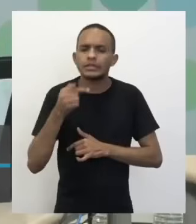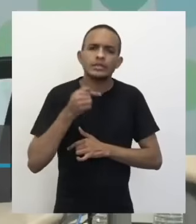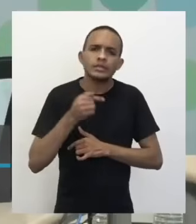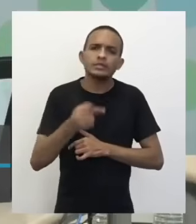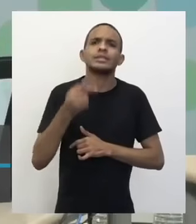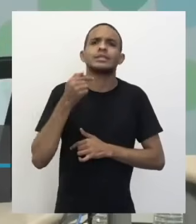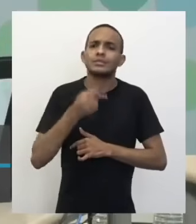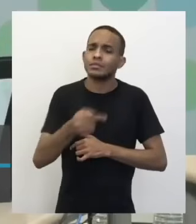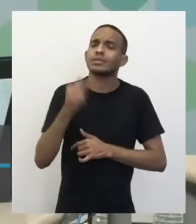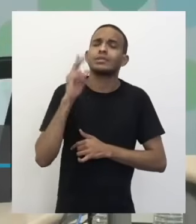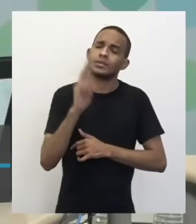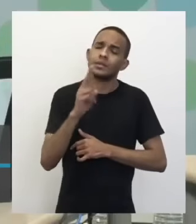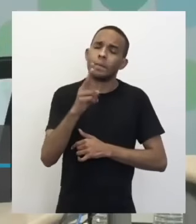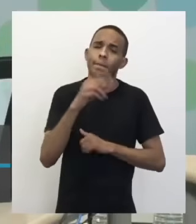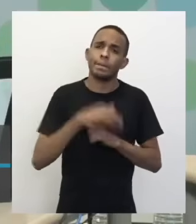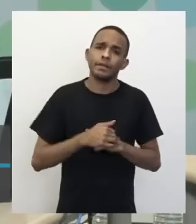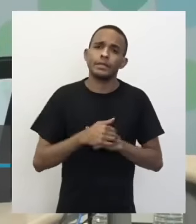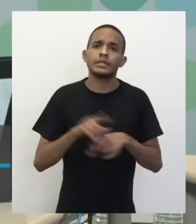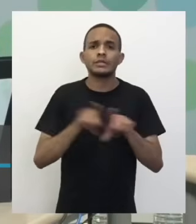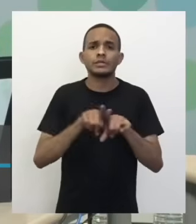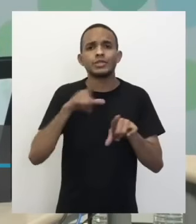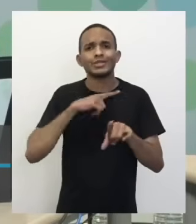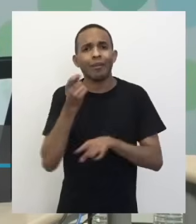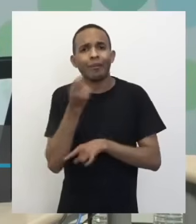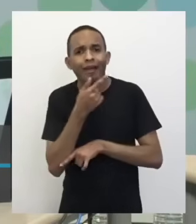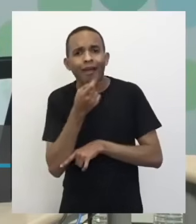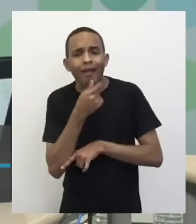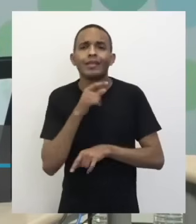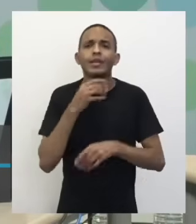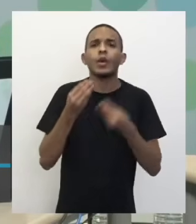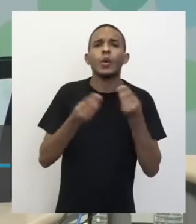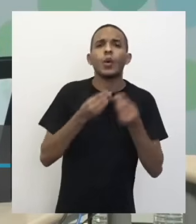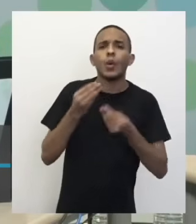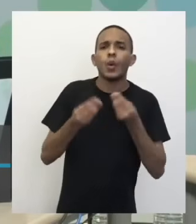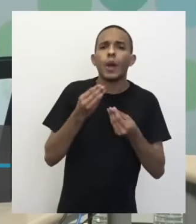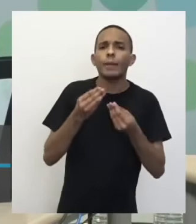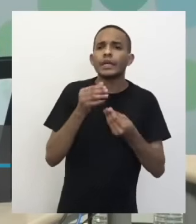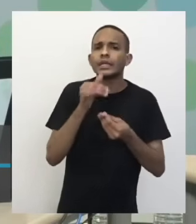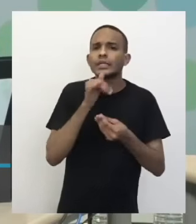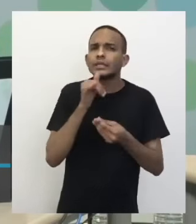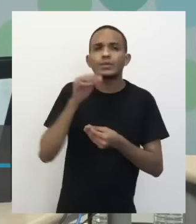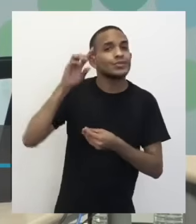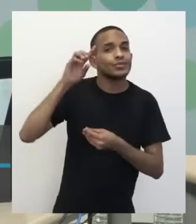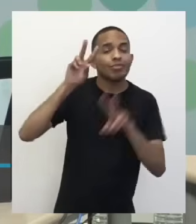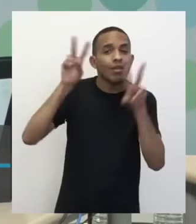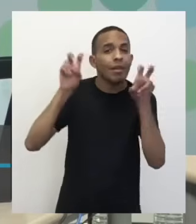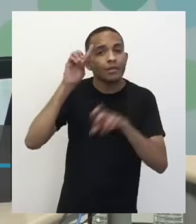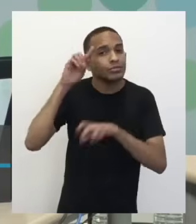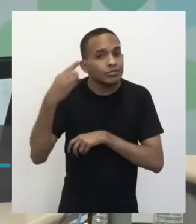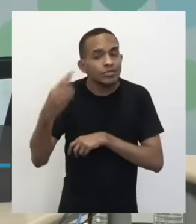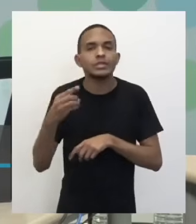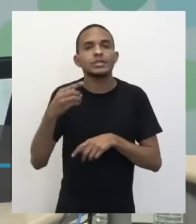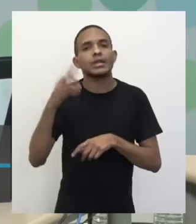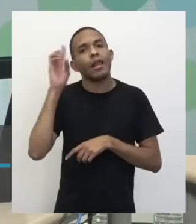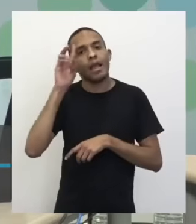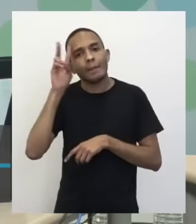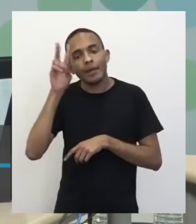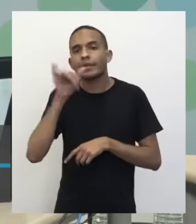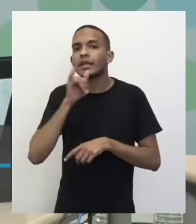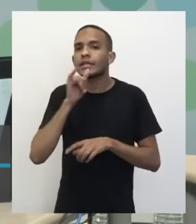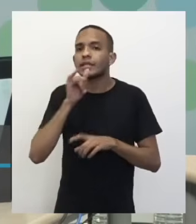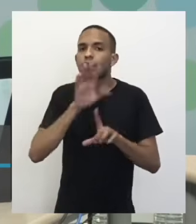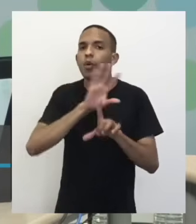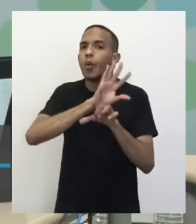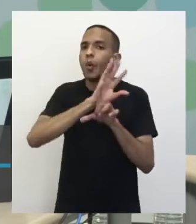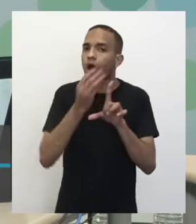ela tinha um certo humor com coisas do cotidiano também, a gente podia lembrar disso. O cartoon, ele traz